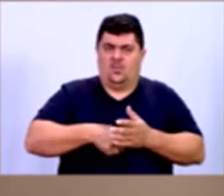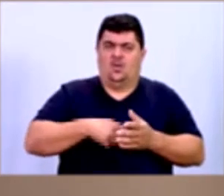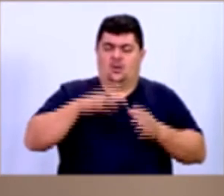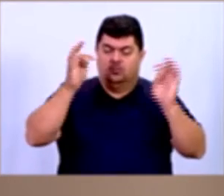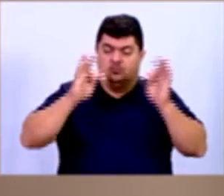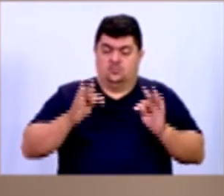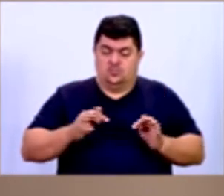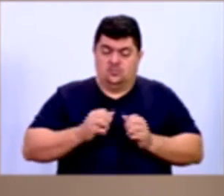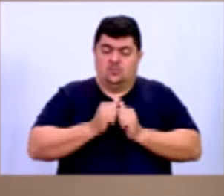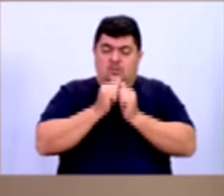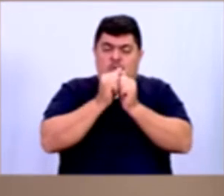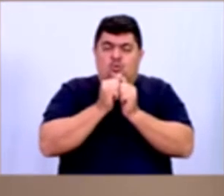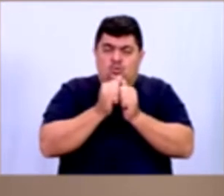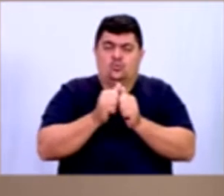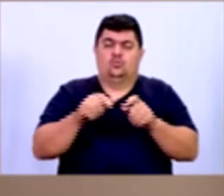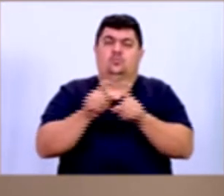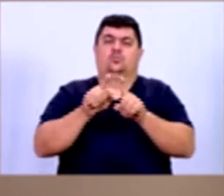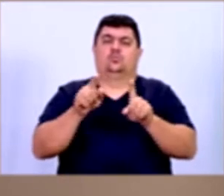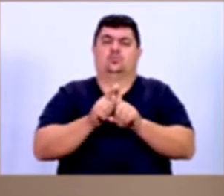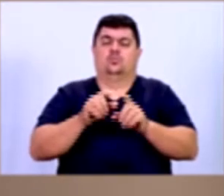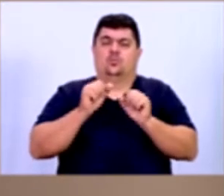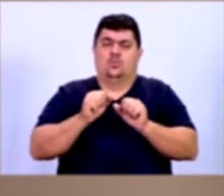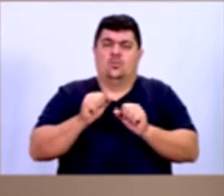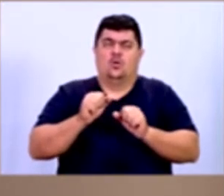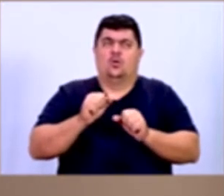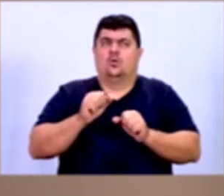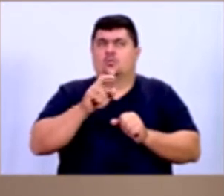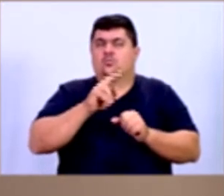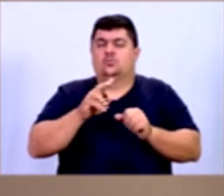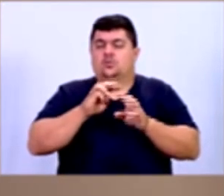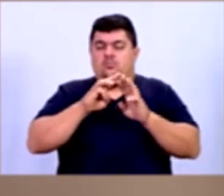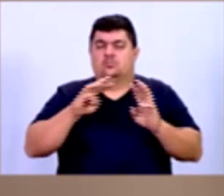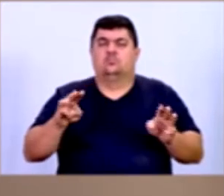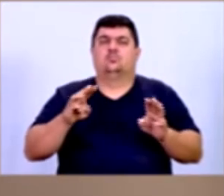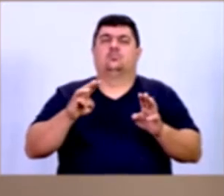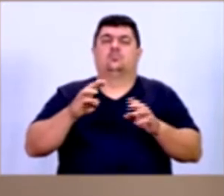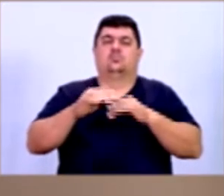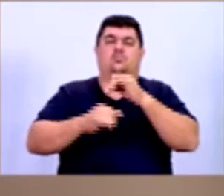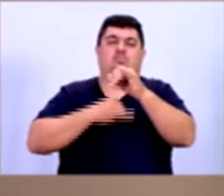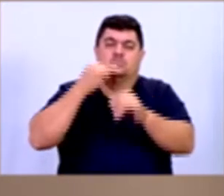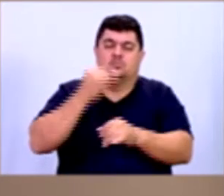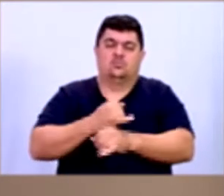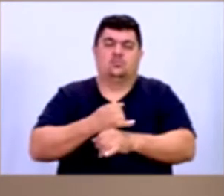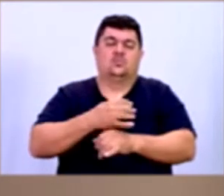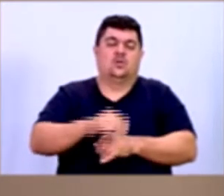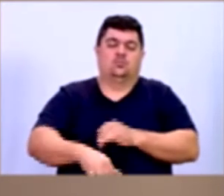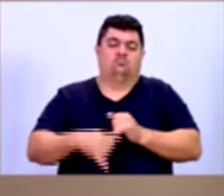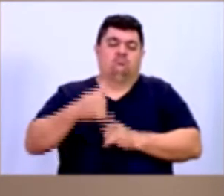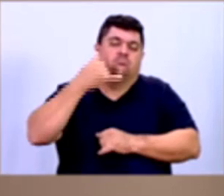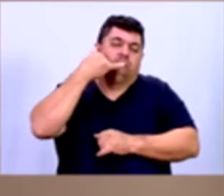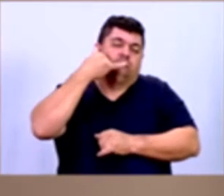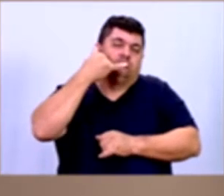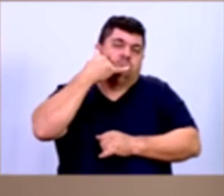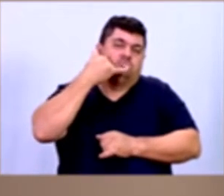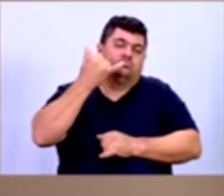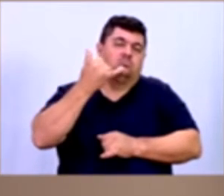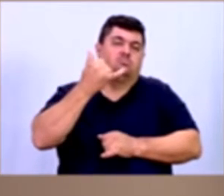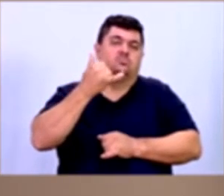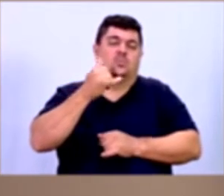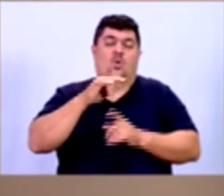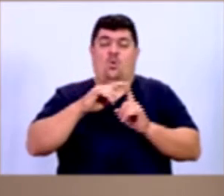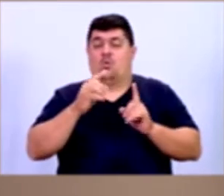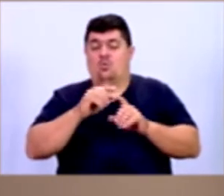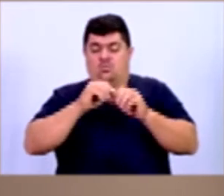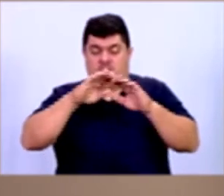moderna e auxiliando os alunos que podem manipular desde a internet, dos celulares ou a uma aula em